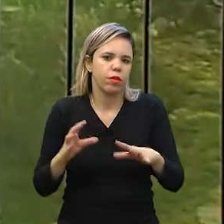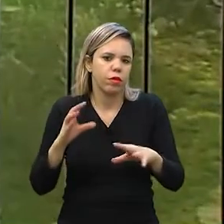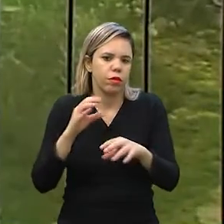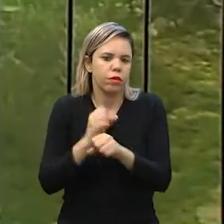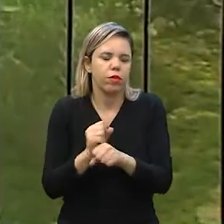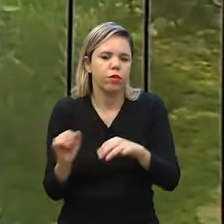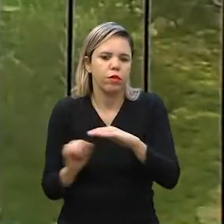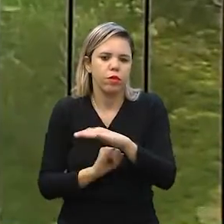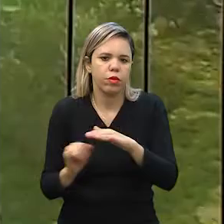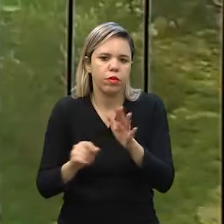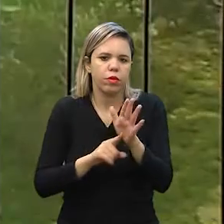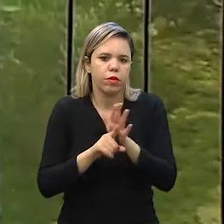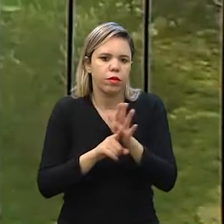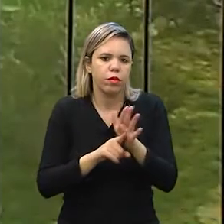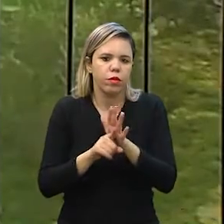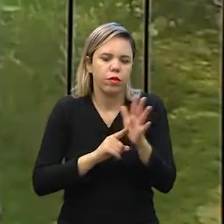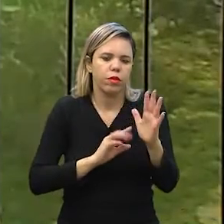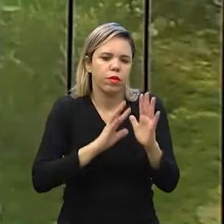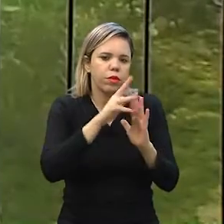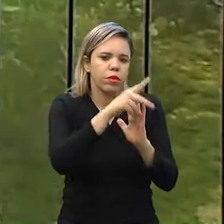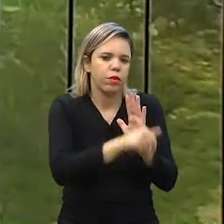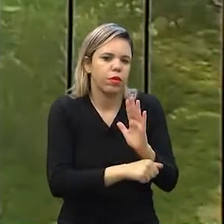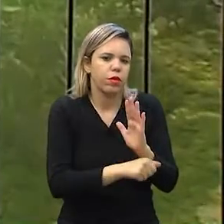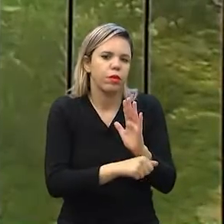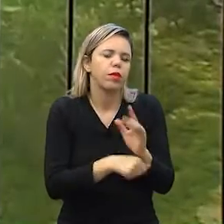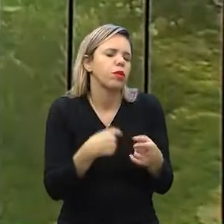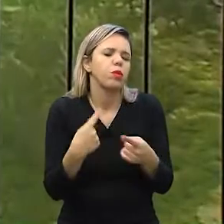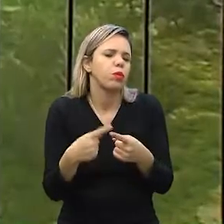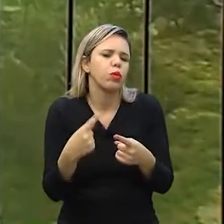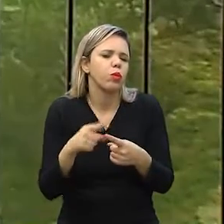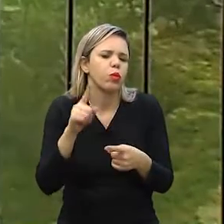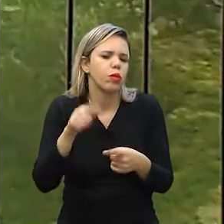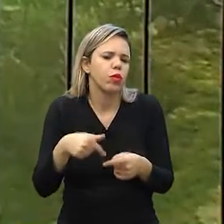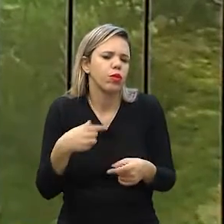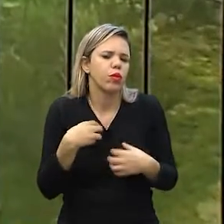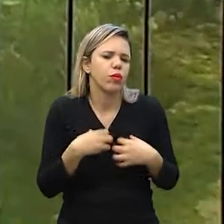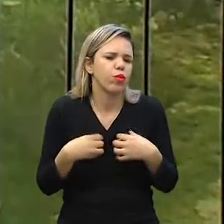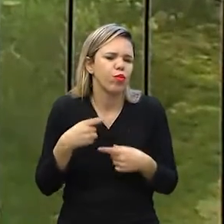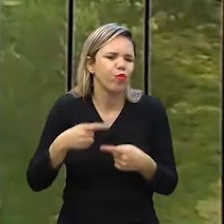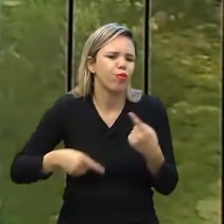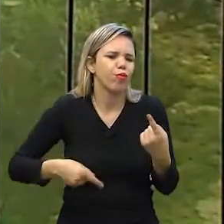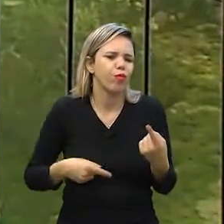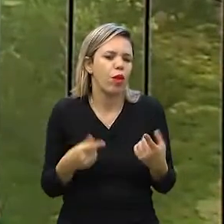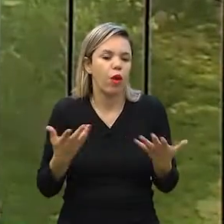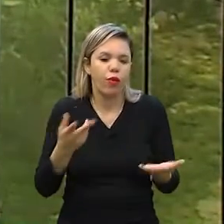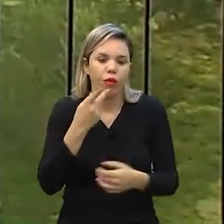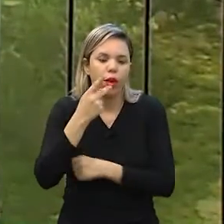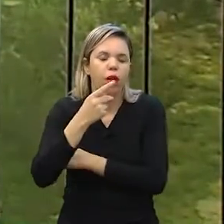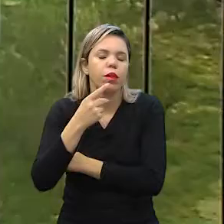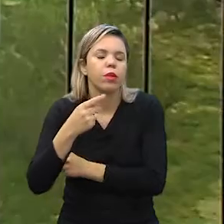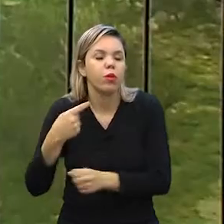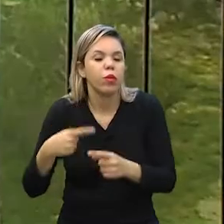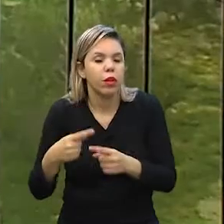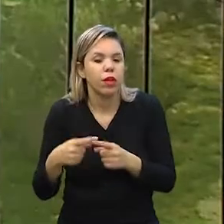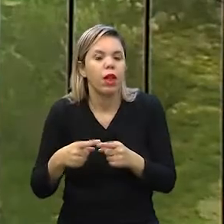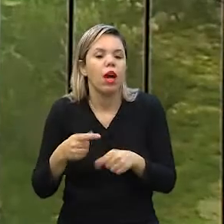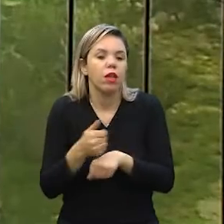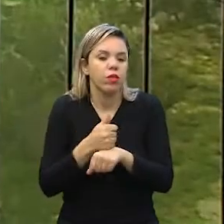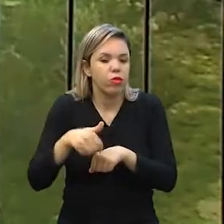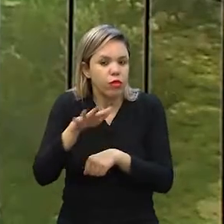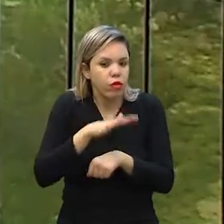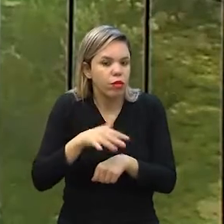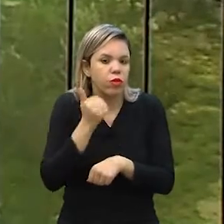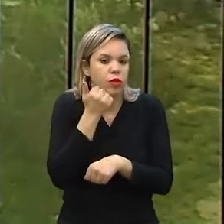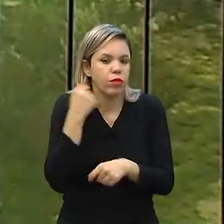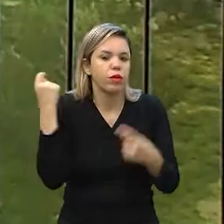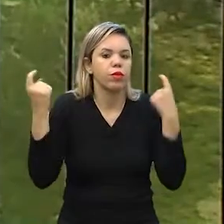o Instituto de Pesquisas Ambientais. E por que esse clima de incerteza do qual eu falei? Porque a comunidade científica está